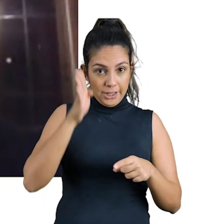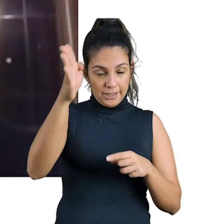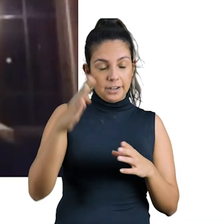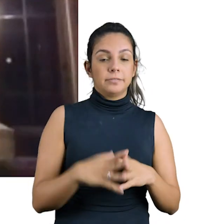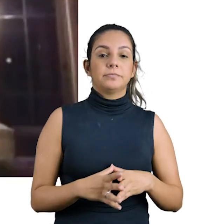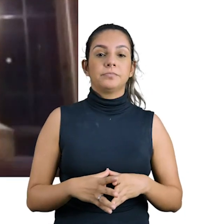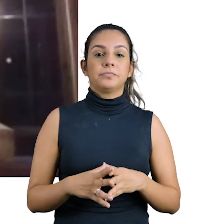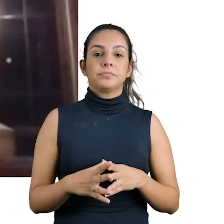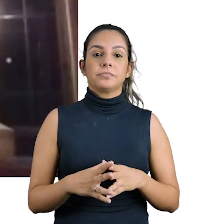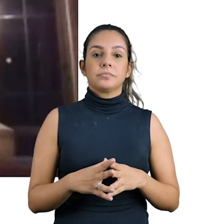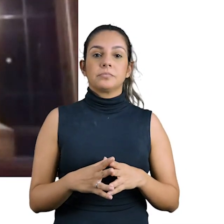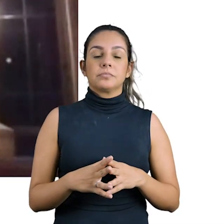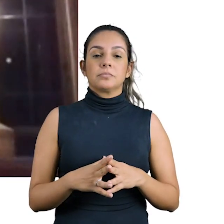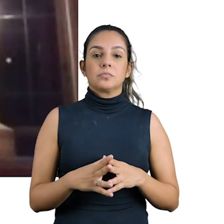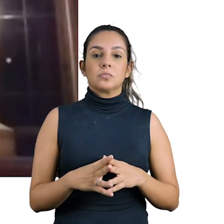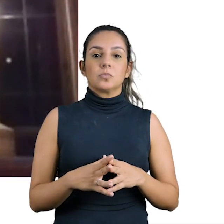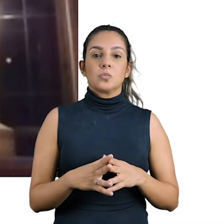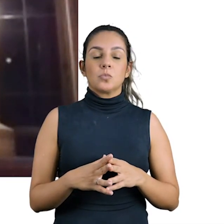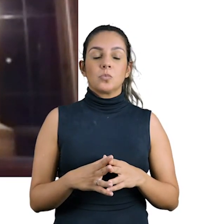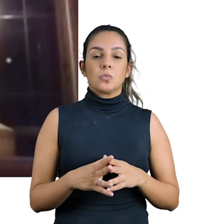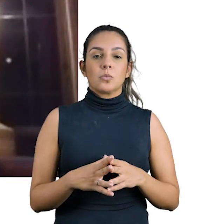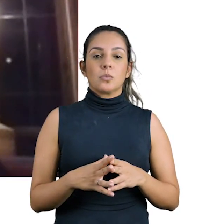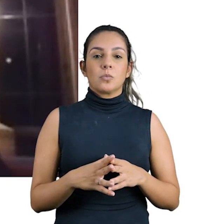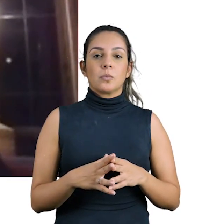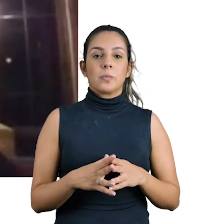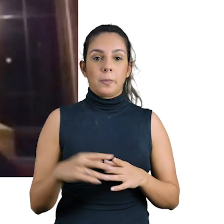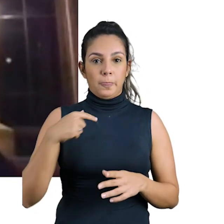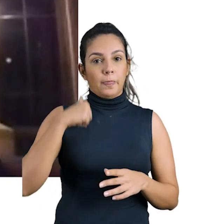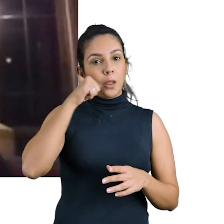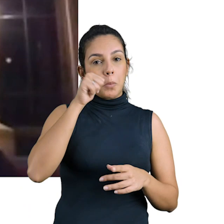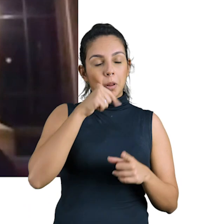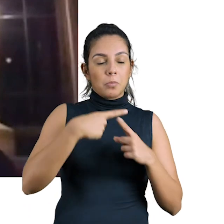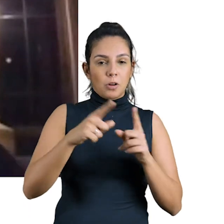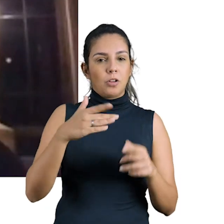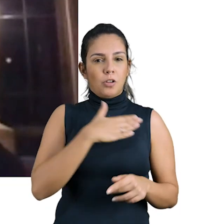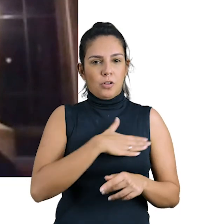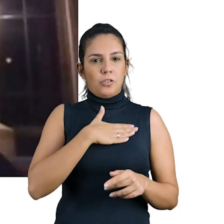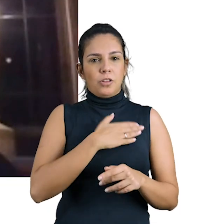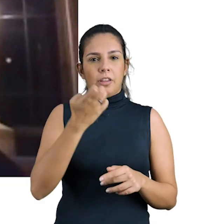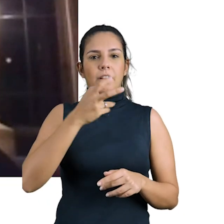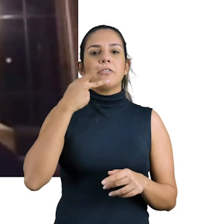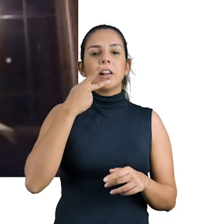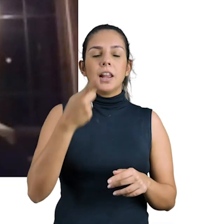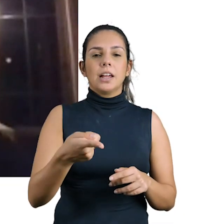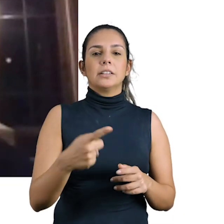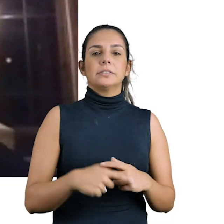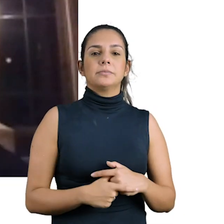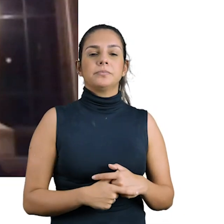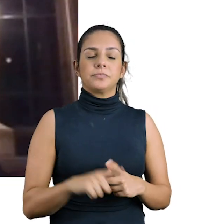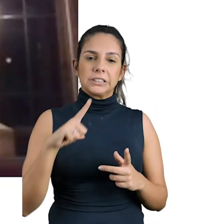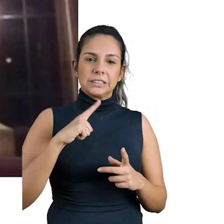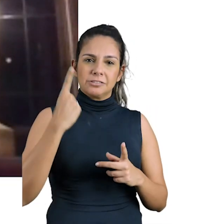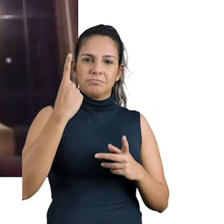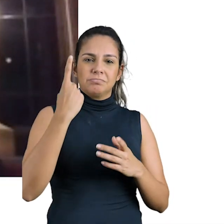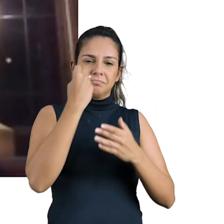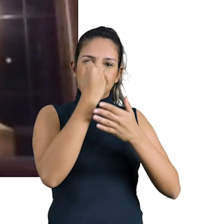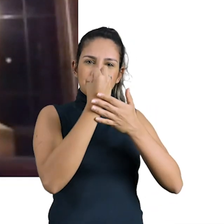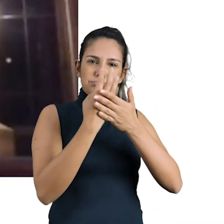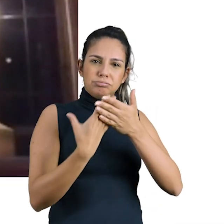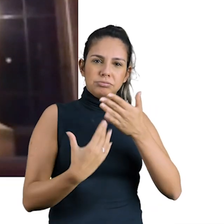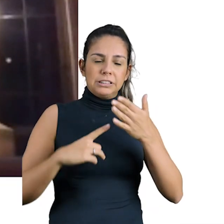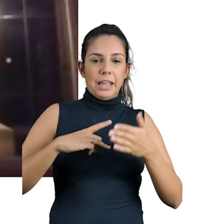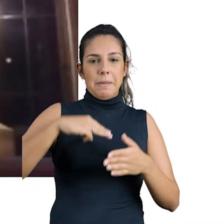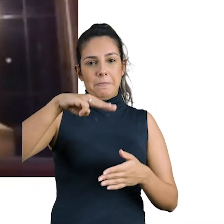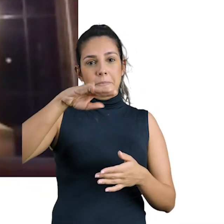lá. Mas a gente tem tudo bem que eu sou uma mulher, mas eu queria falar disso, né? Quer dizer, a gente tem uma série de